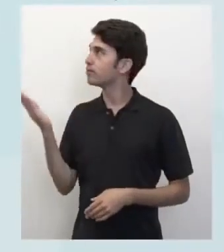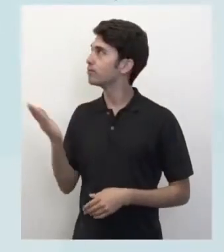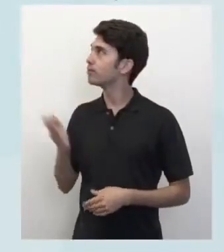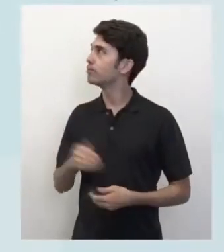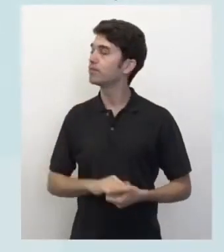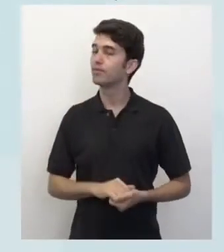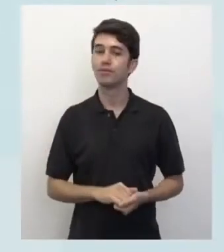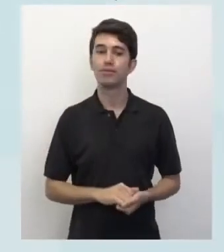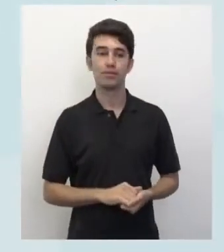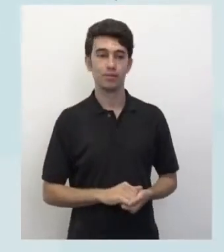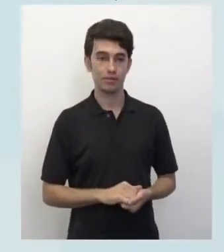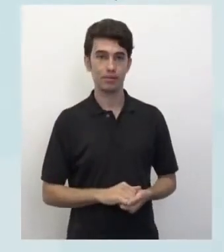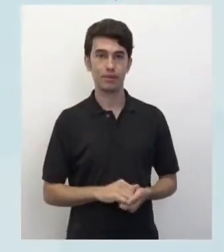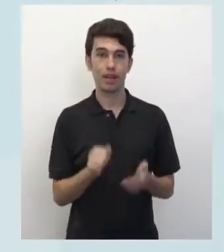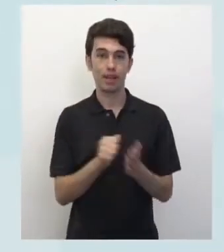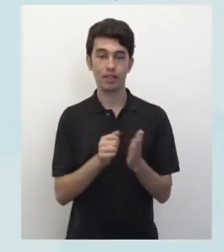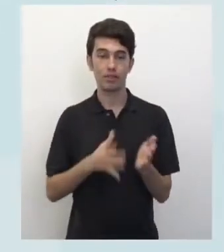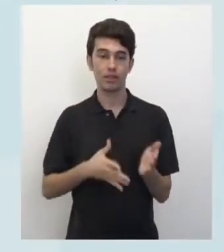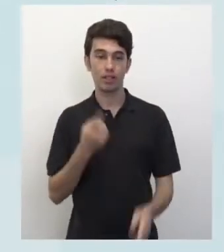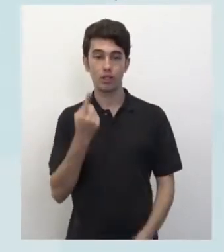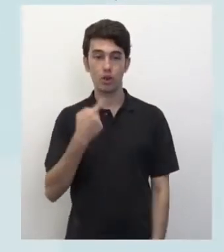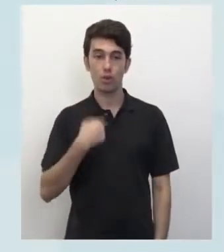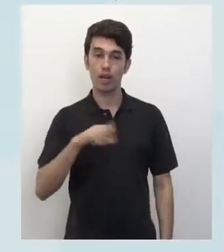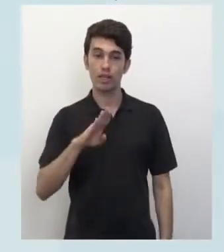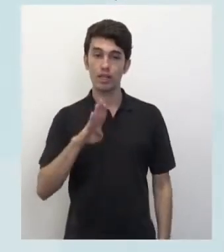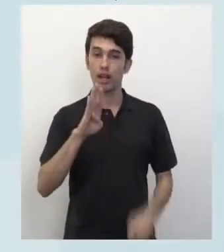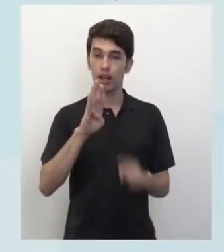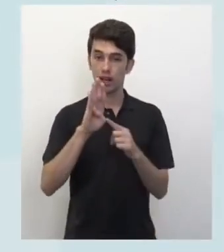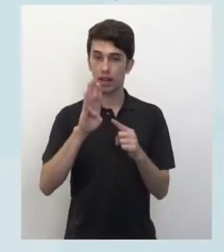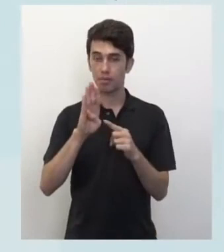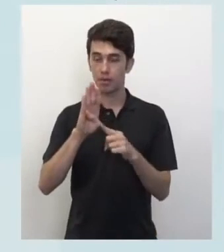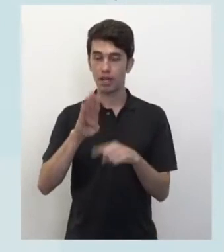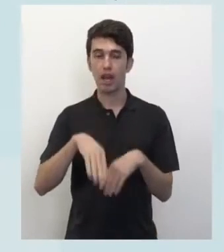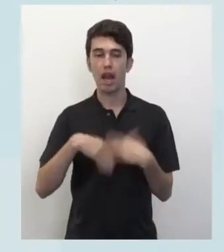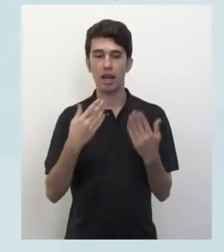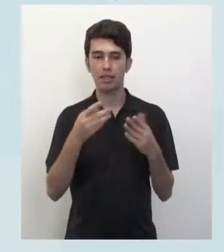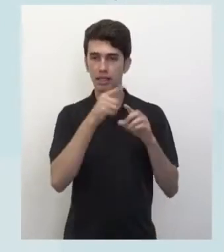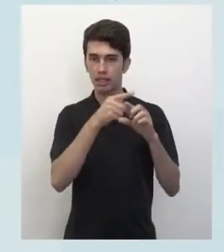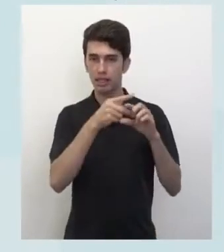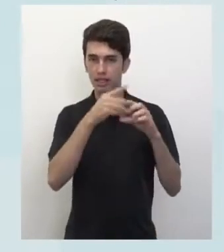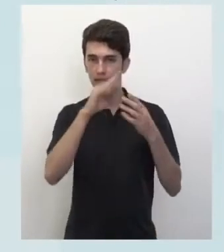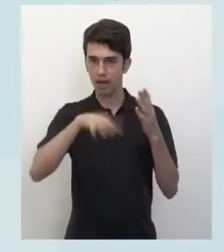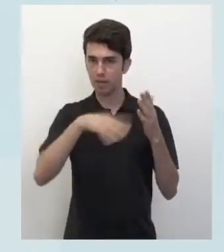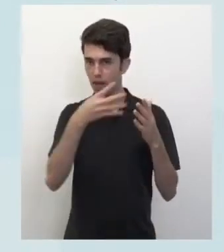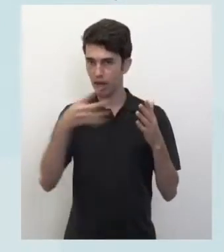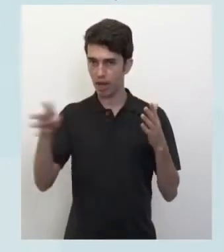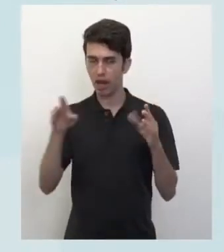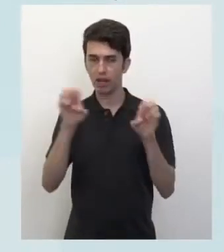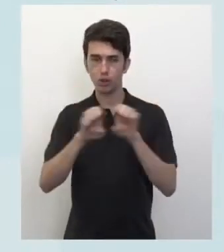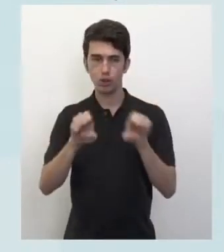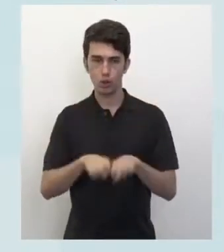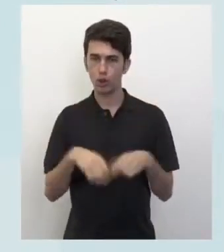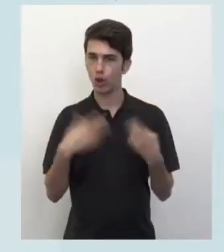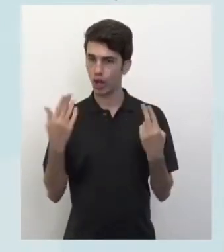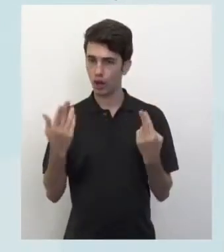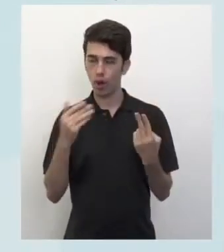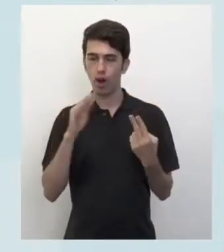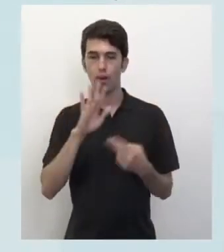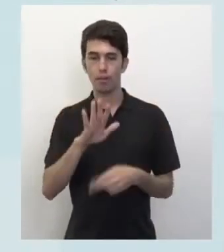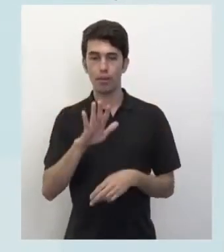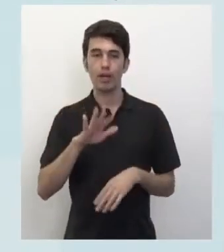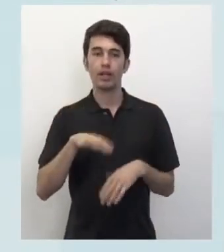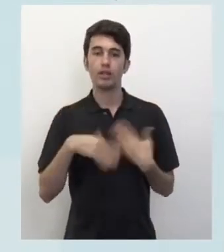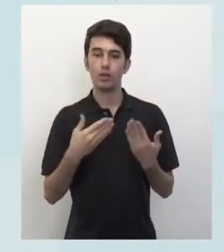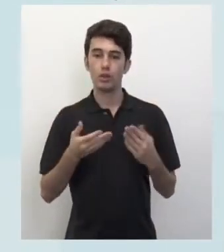Já vai aparecer a atividade 1, só que a letra B, tá? A tabela é a mesma, né? A estrutura da atividade é a mesma, tá?